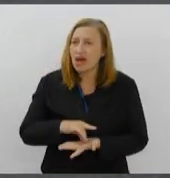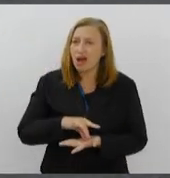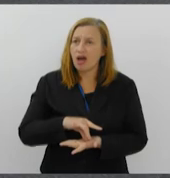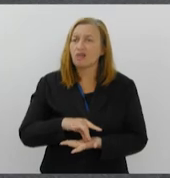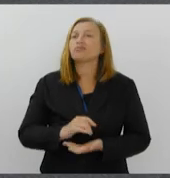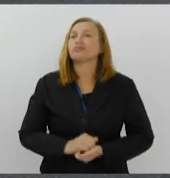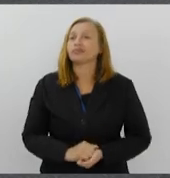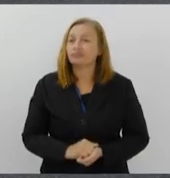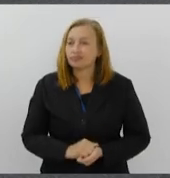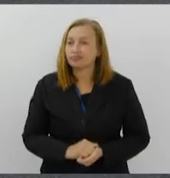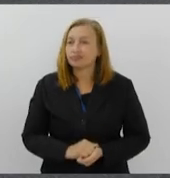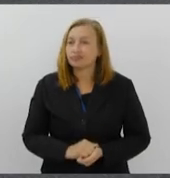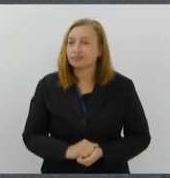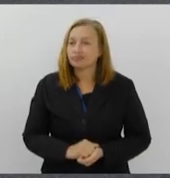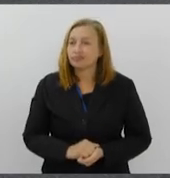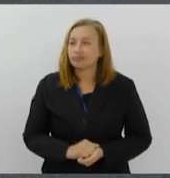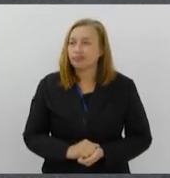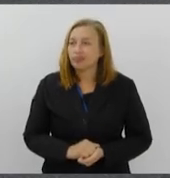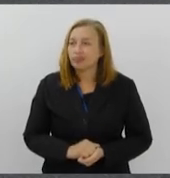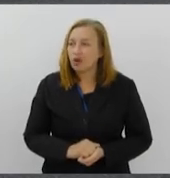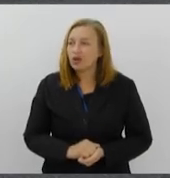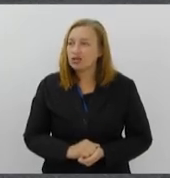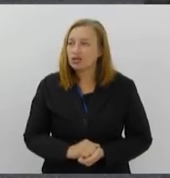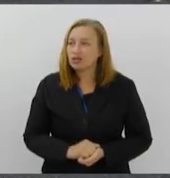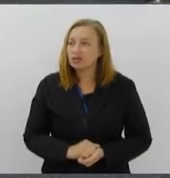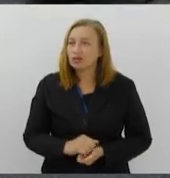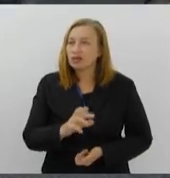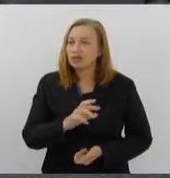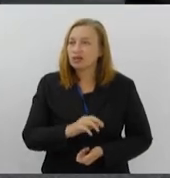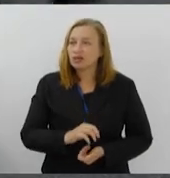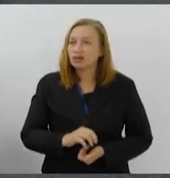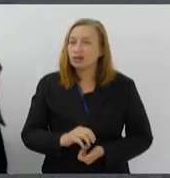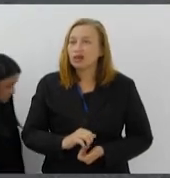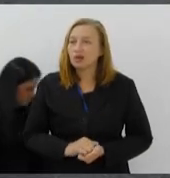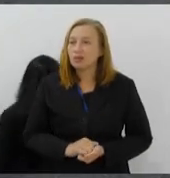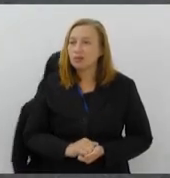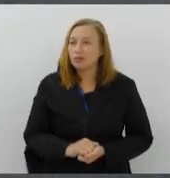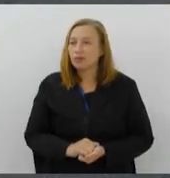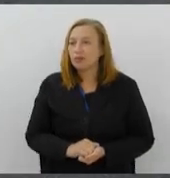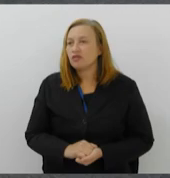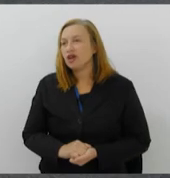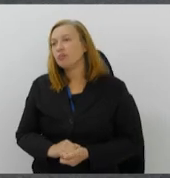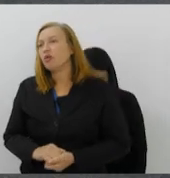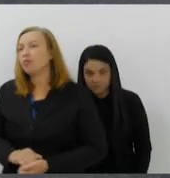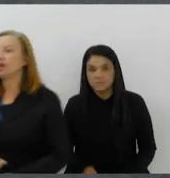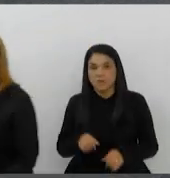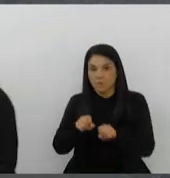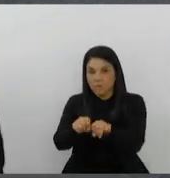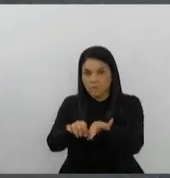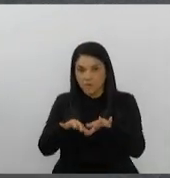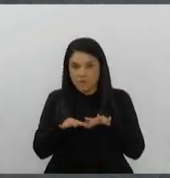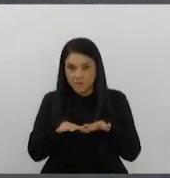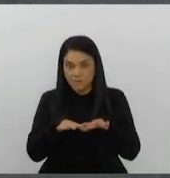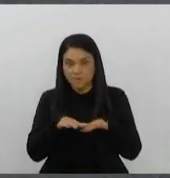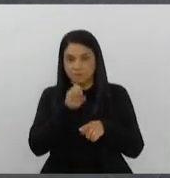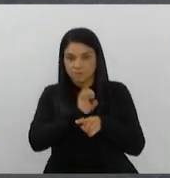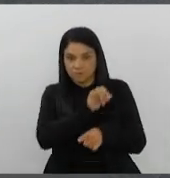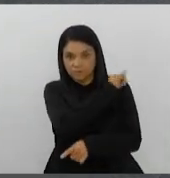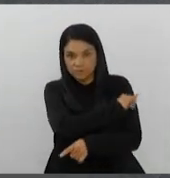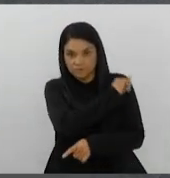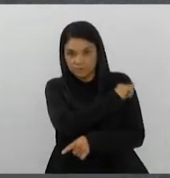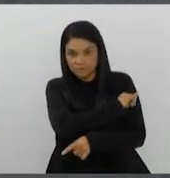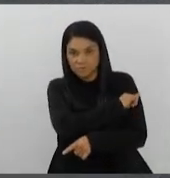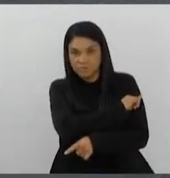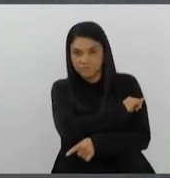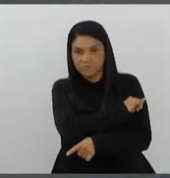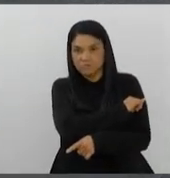a República Unitária do Brasil. Isso aí, Luiz Paulo. O Parlamento Fluminense legisla naquilo